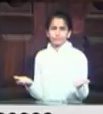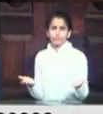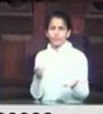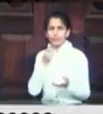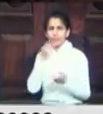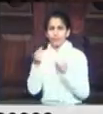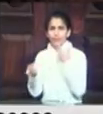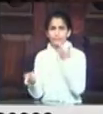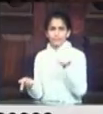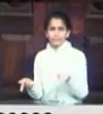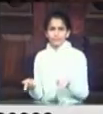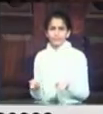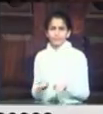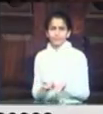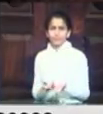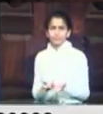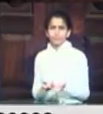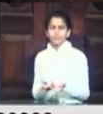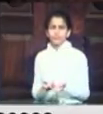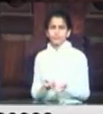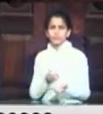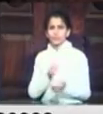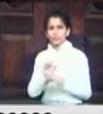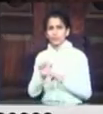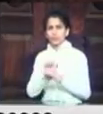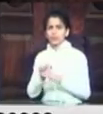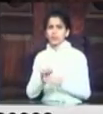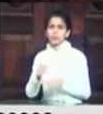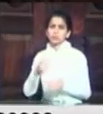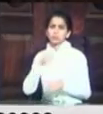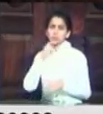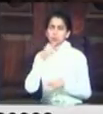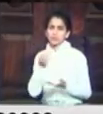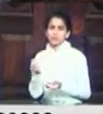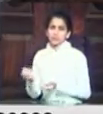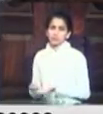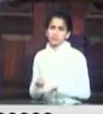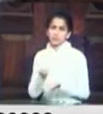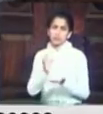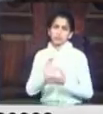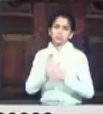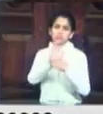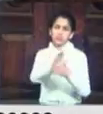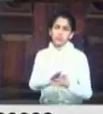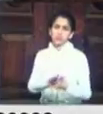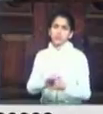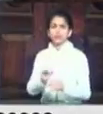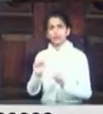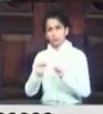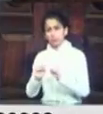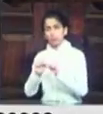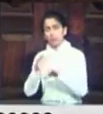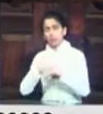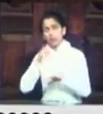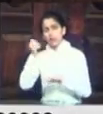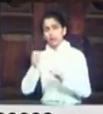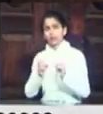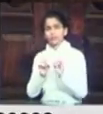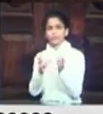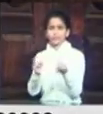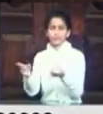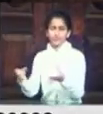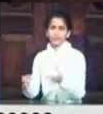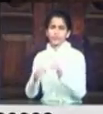assim, como o Estado não tem como investir, vamos entregar a iniciativa privada. Aí o